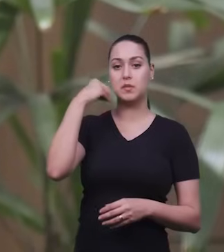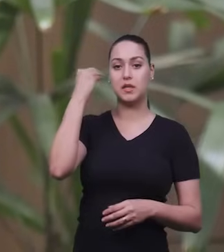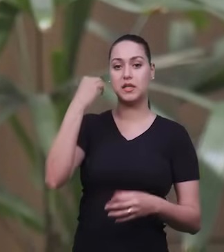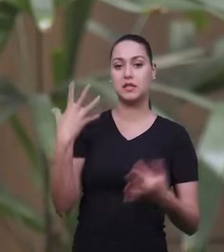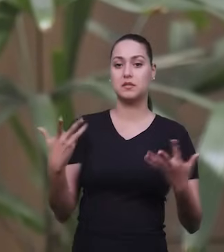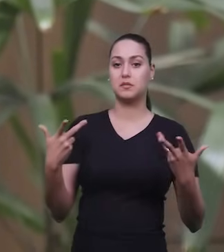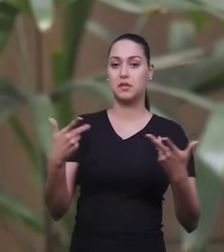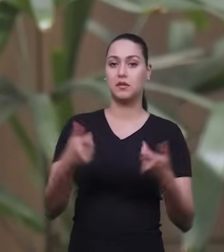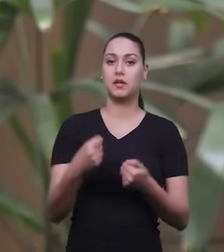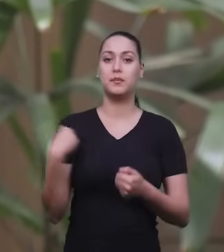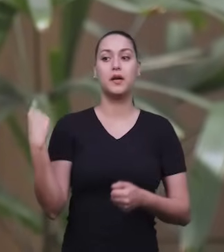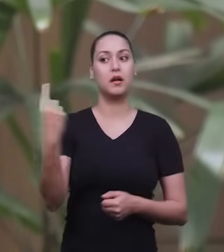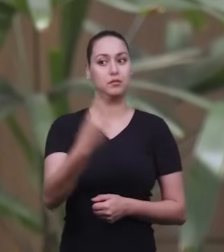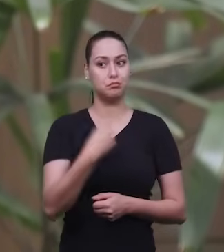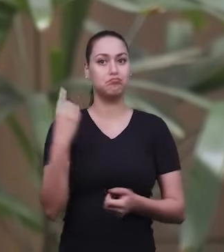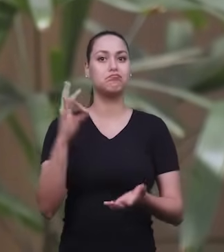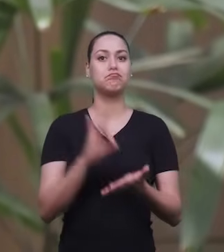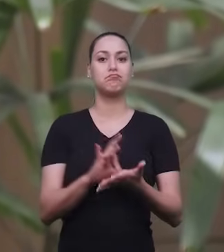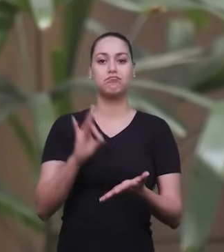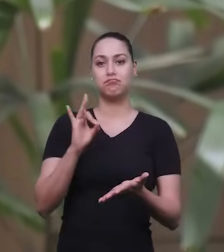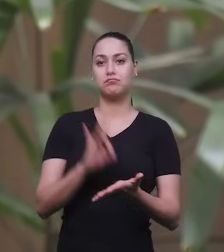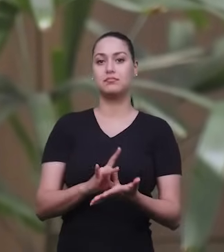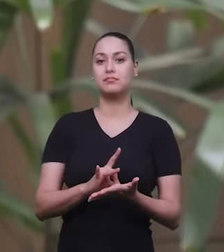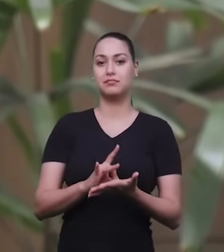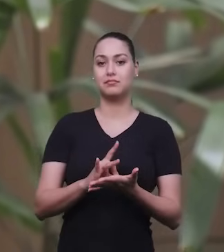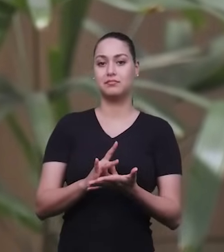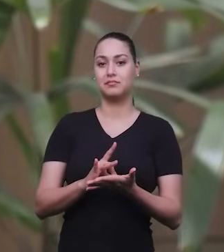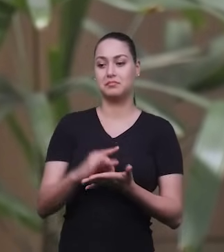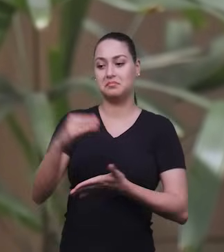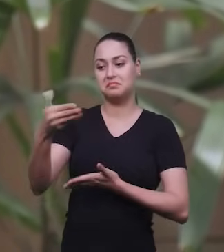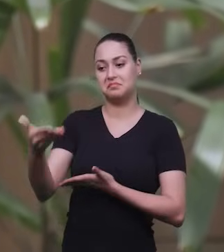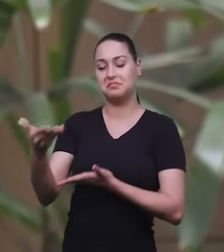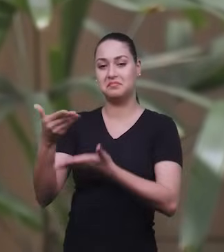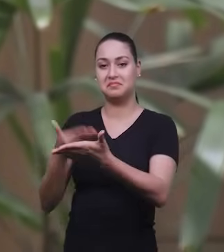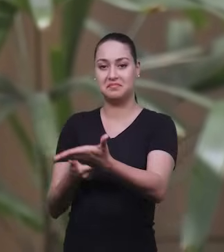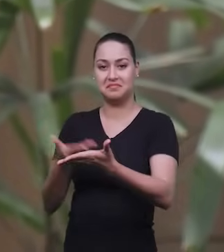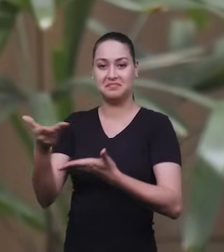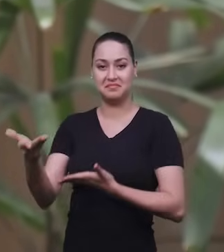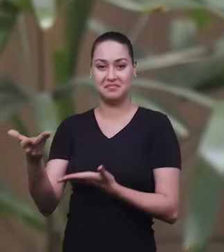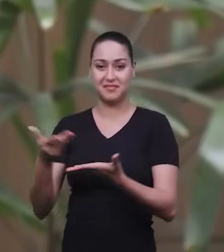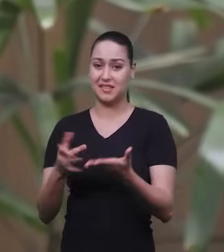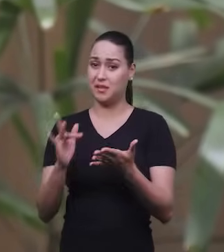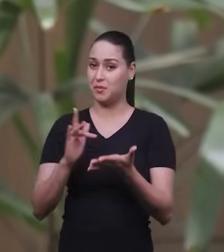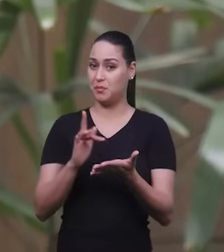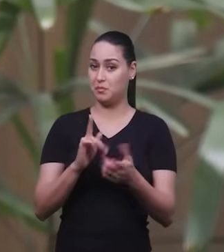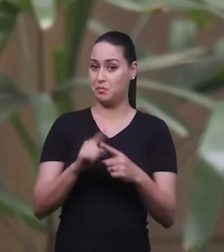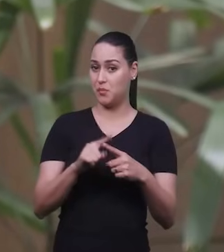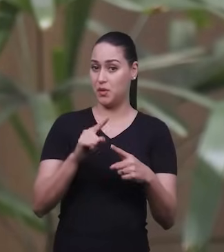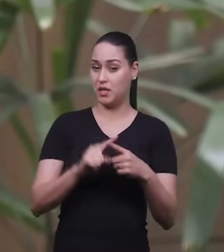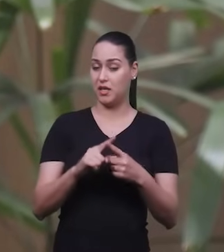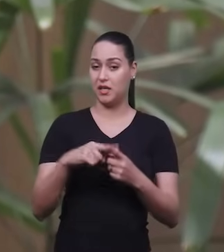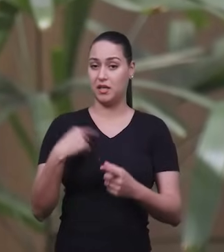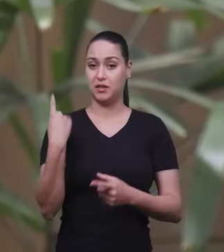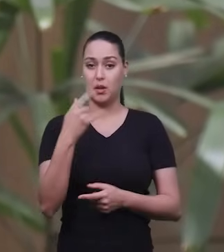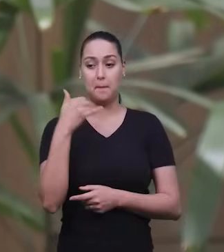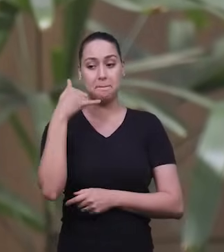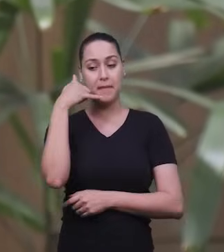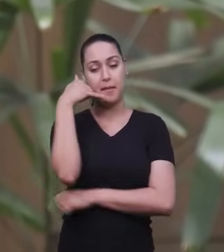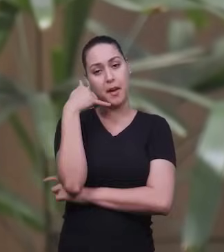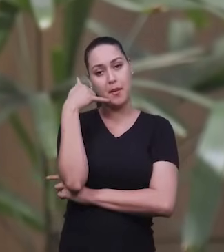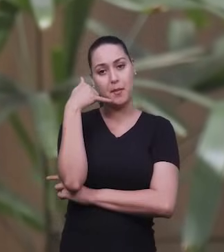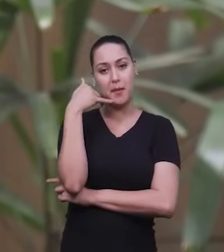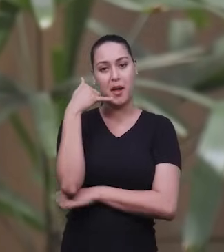maravilhosas para nós mesmos. Há uma reciprocidade grande, porque no atender